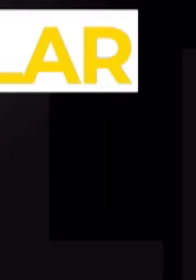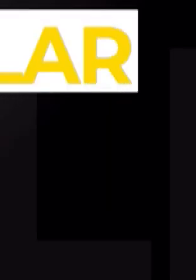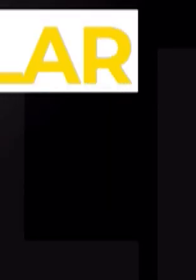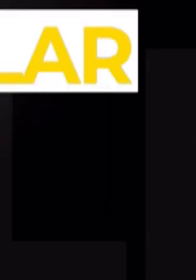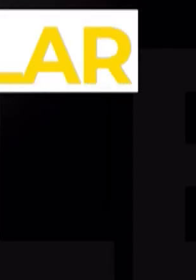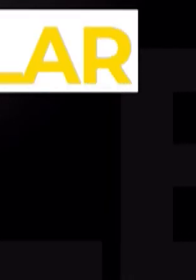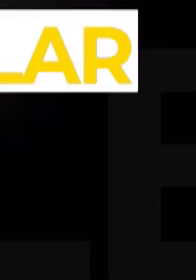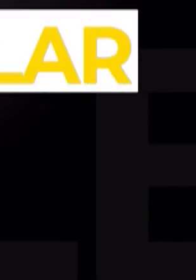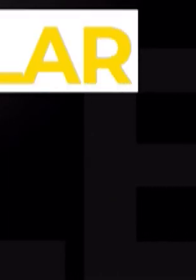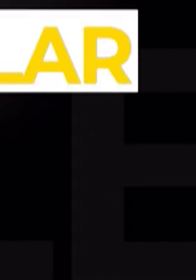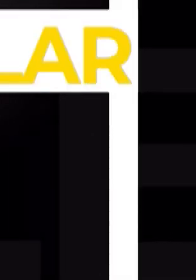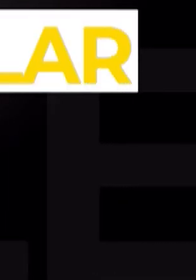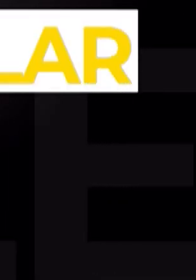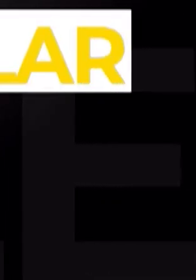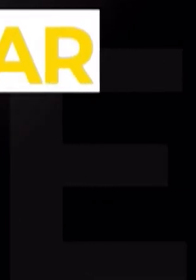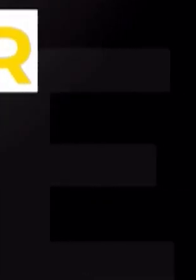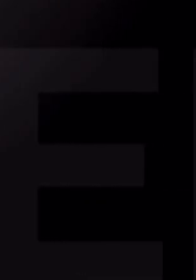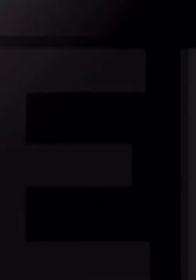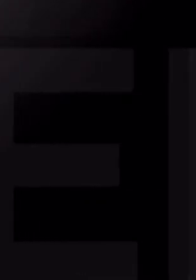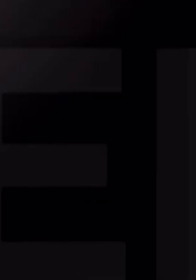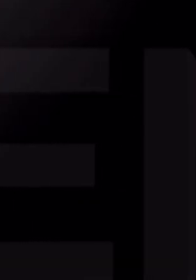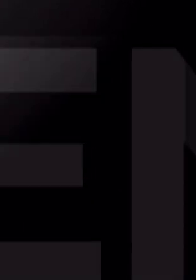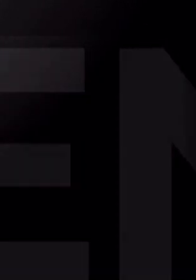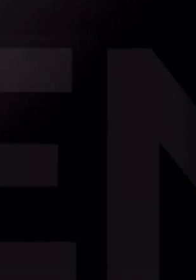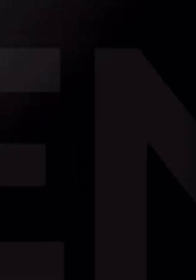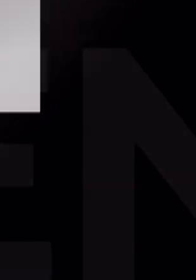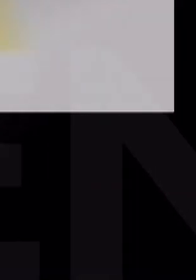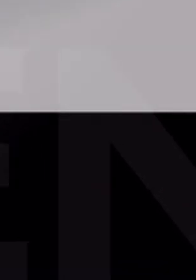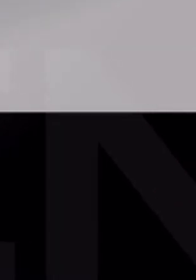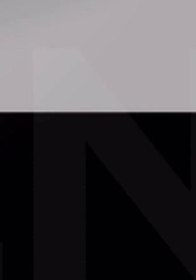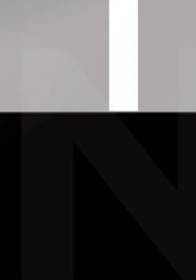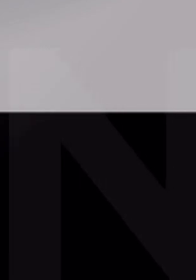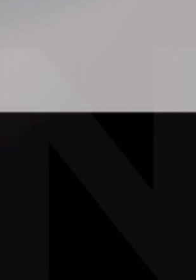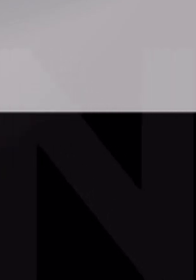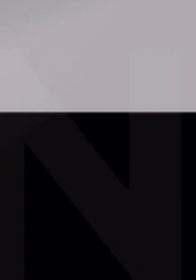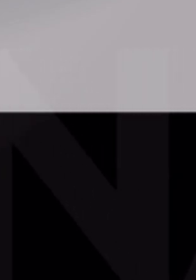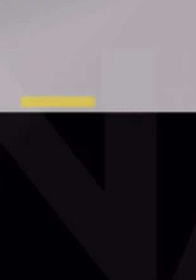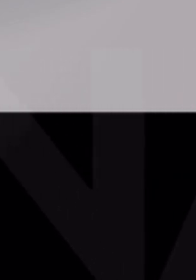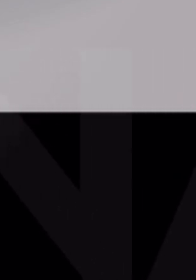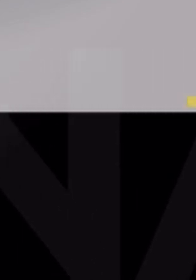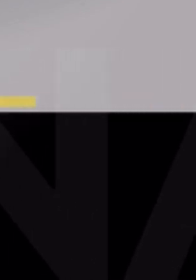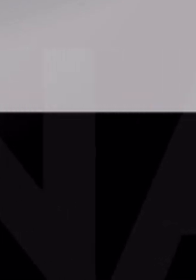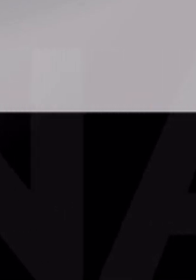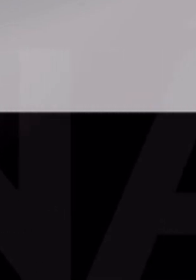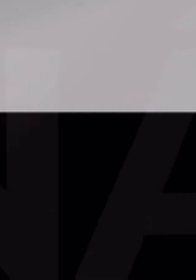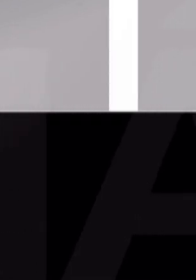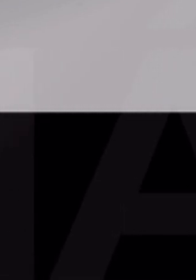Thank you.